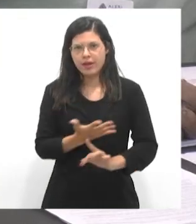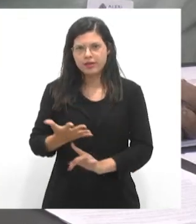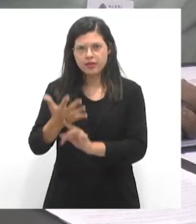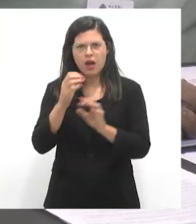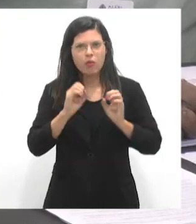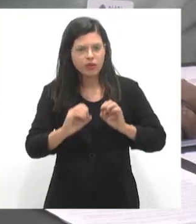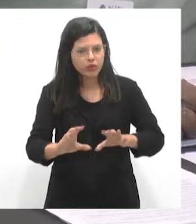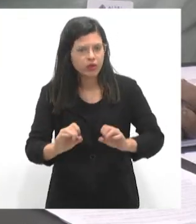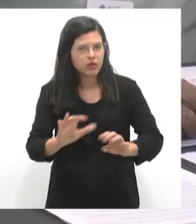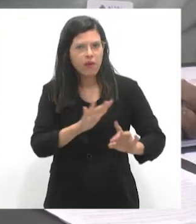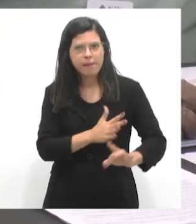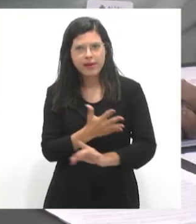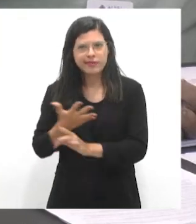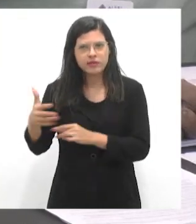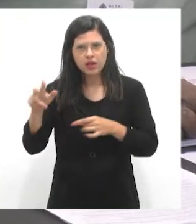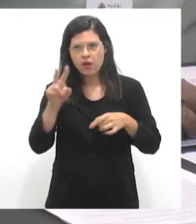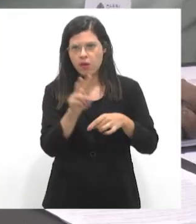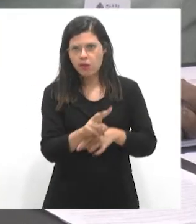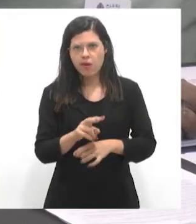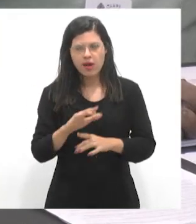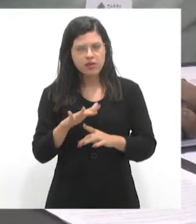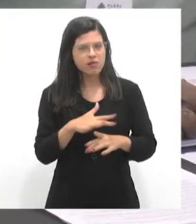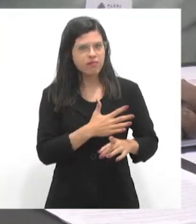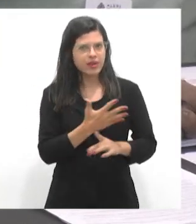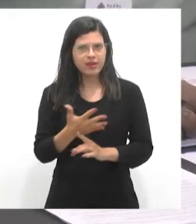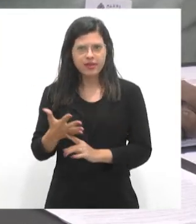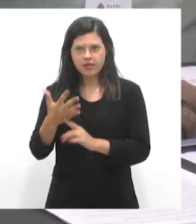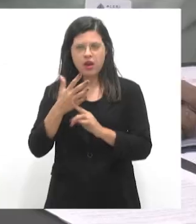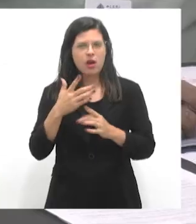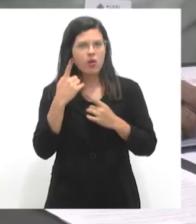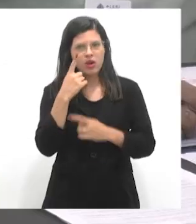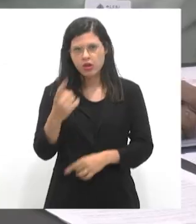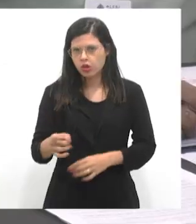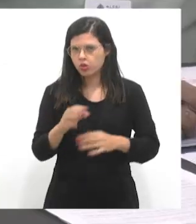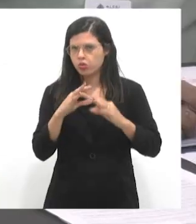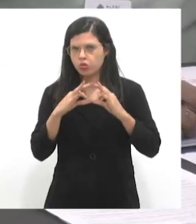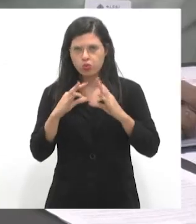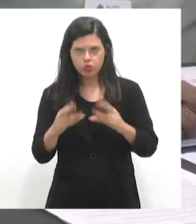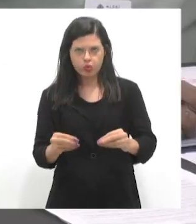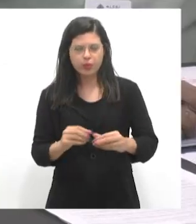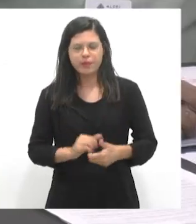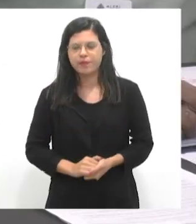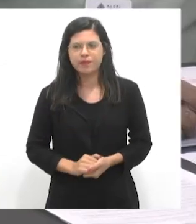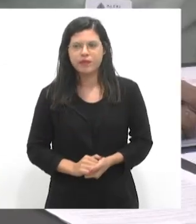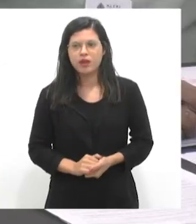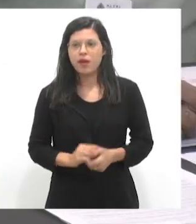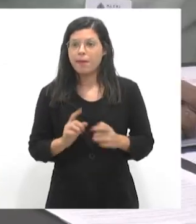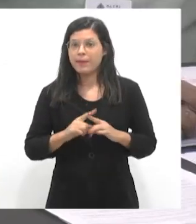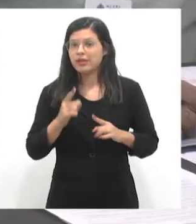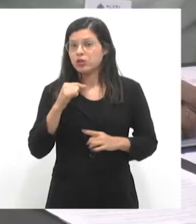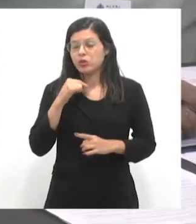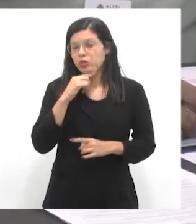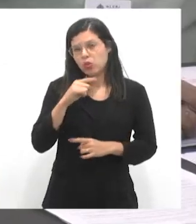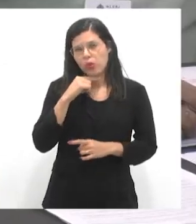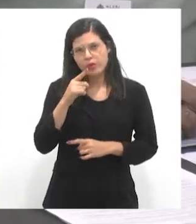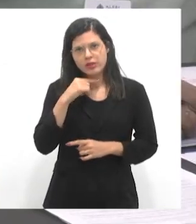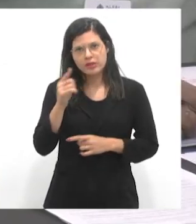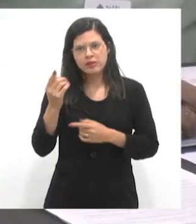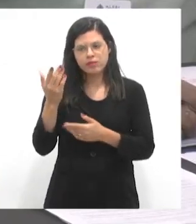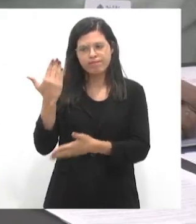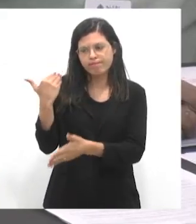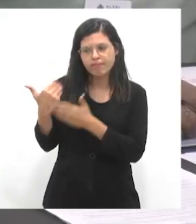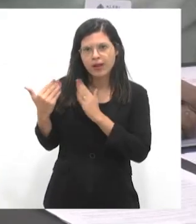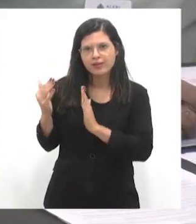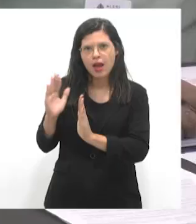Educação ambiental, guarda ambiental, lixo, tudo. Mas a gente não conseguiu, na época, aprovar